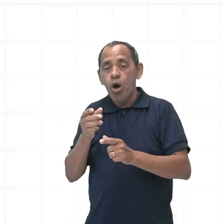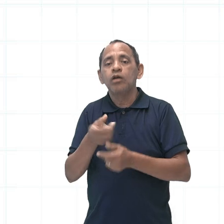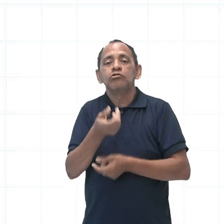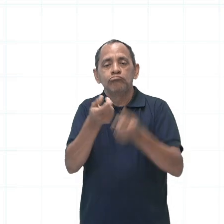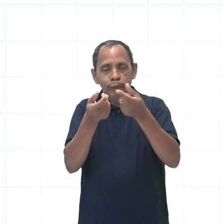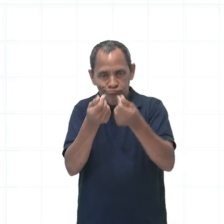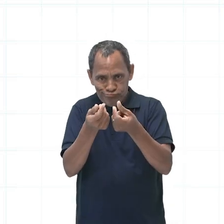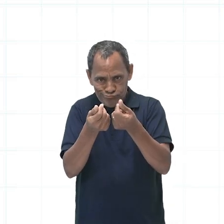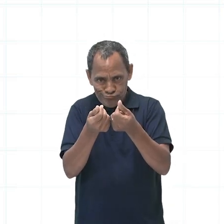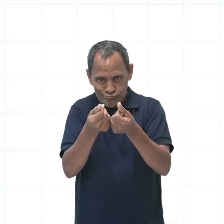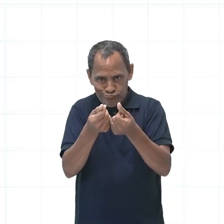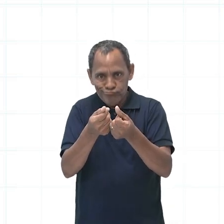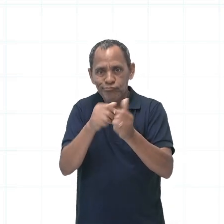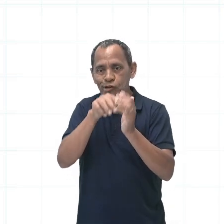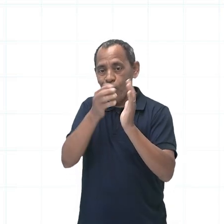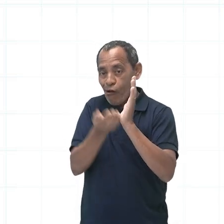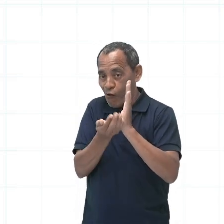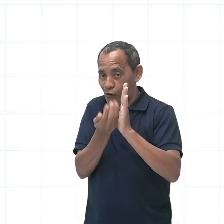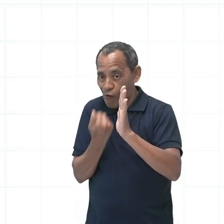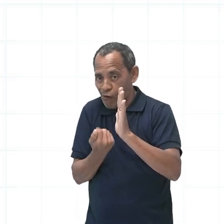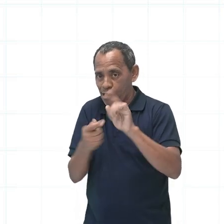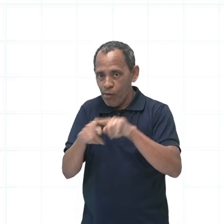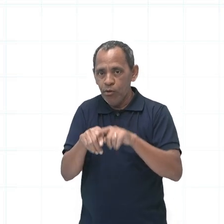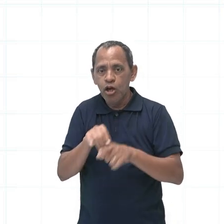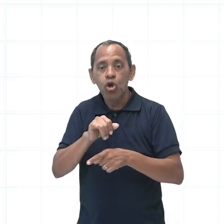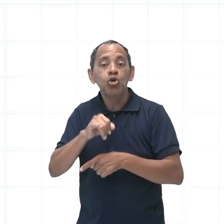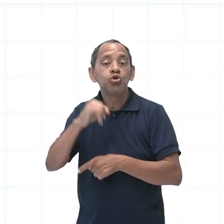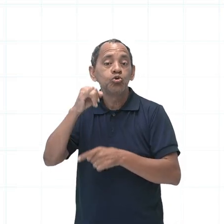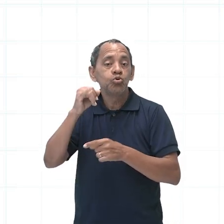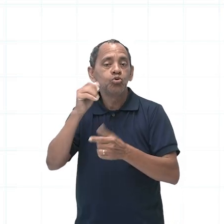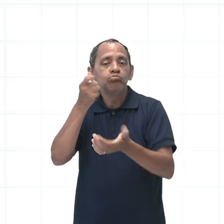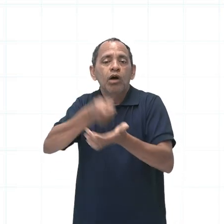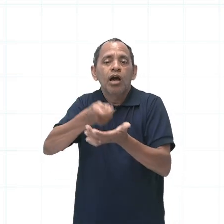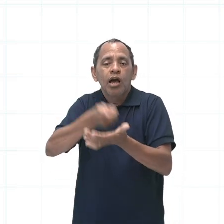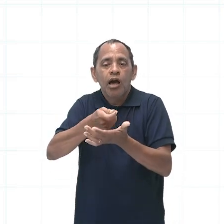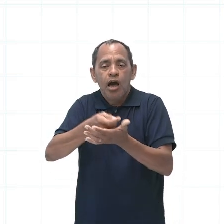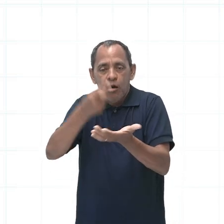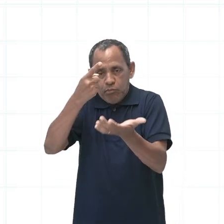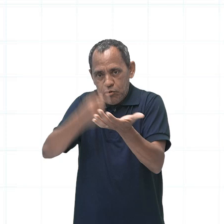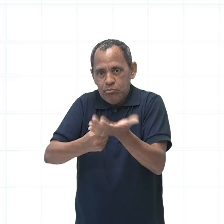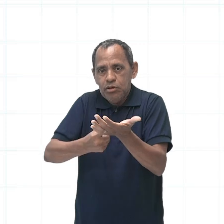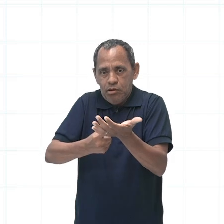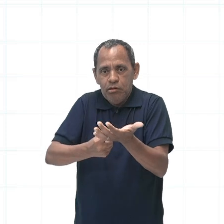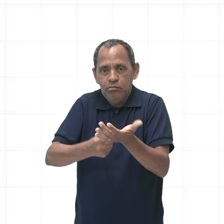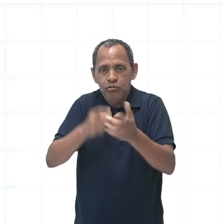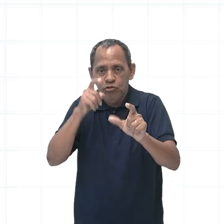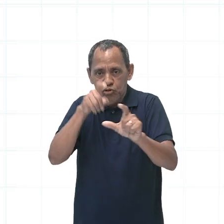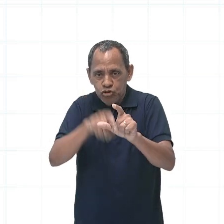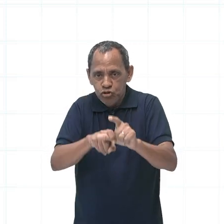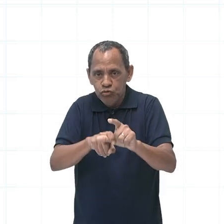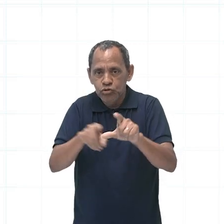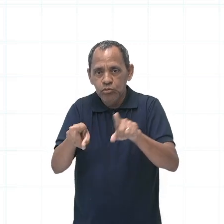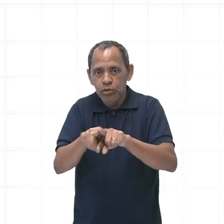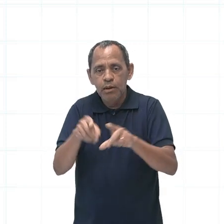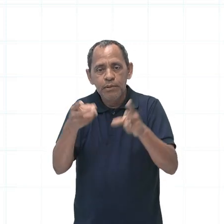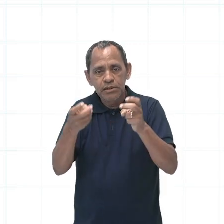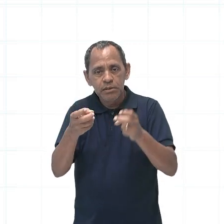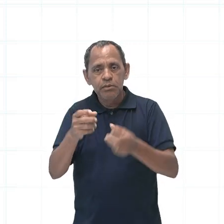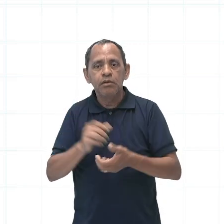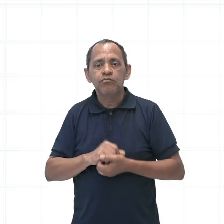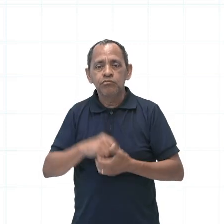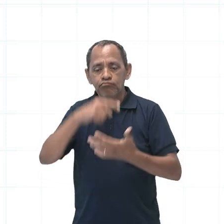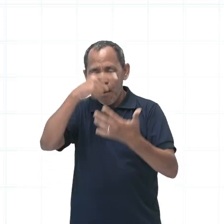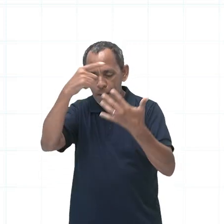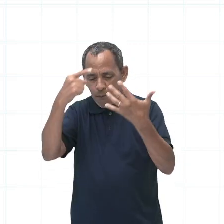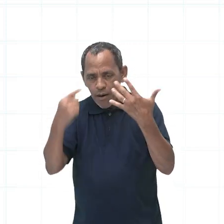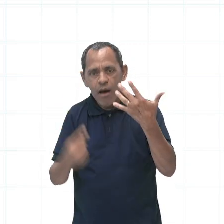na dívida, quanto de juros ela ia pagar pela negociação da dívida, ok? Então, percebe que essas foram as